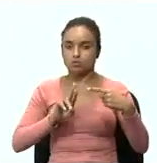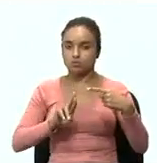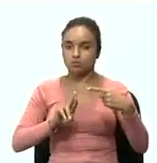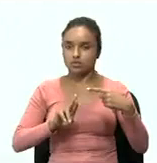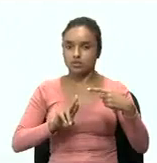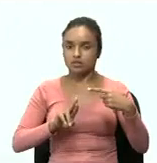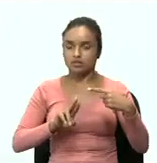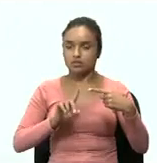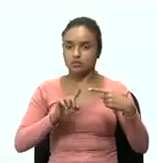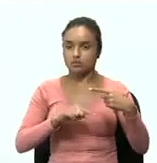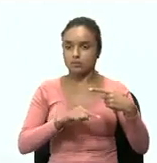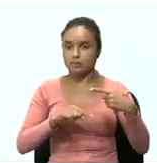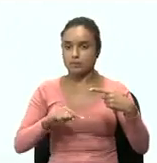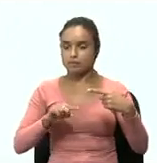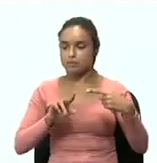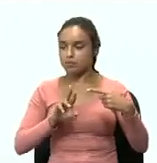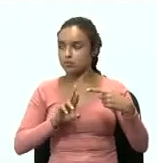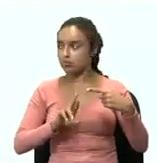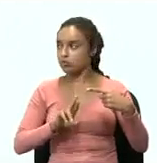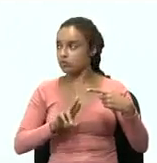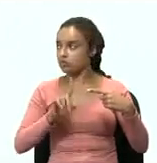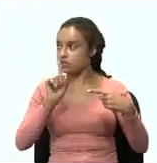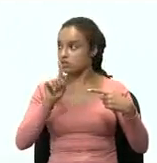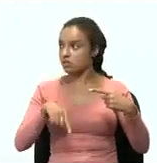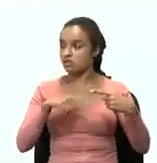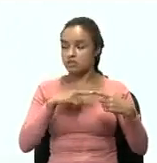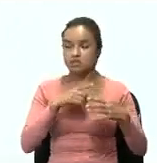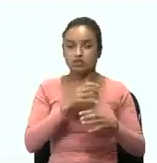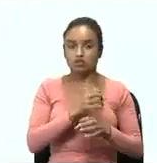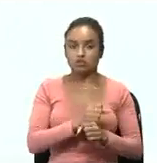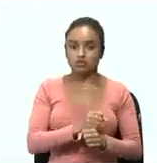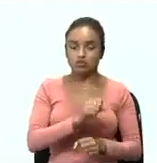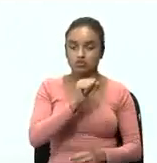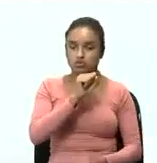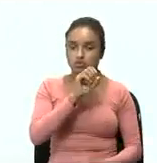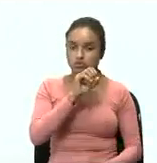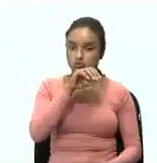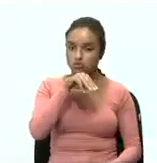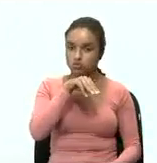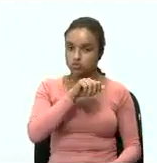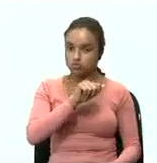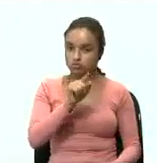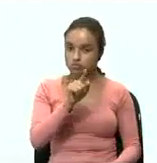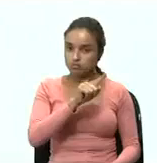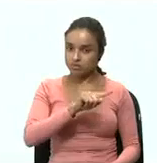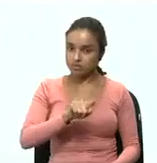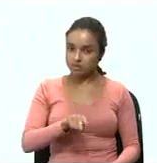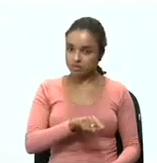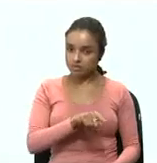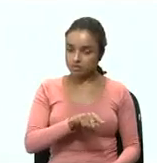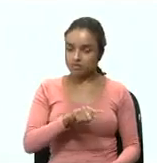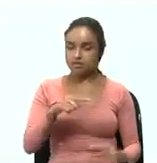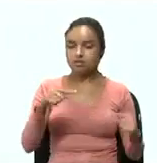Então, eu vou ter que a soma é igual. Qual é o valor de A? A nós já vimos que é 6.